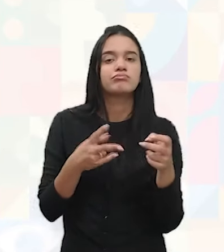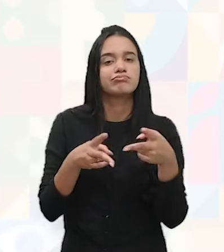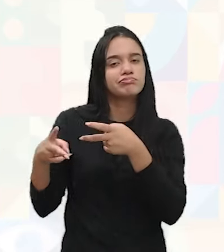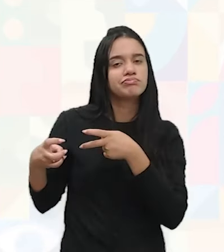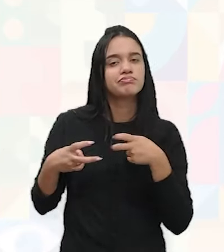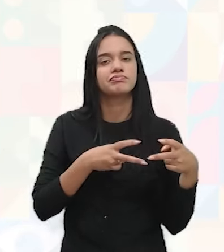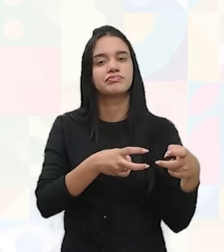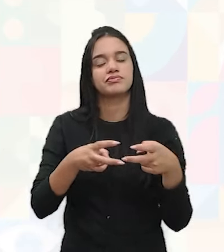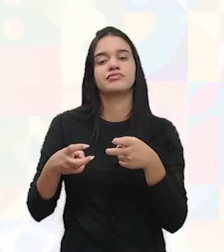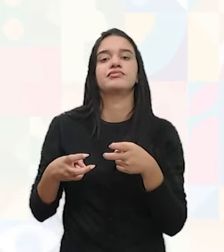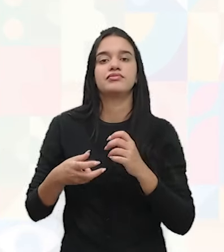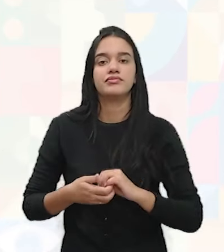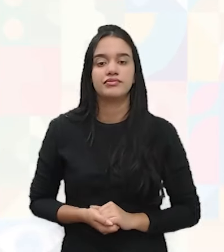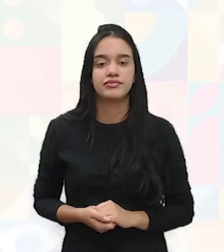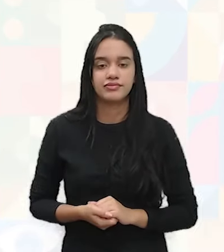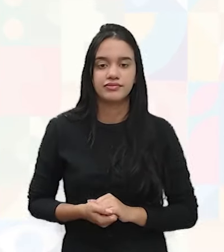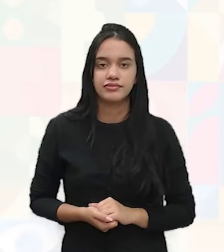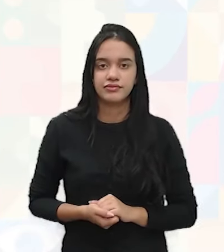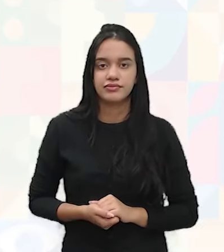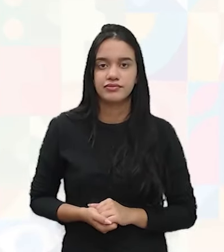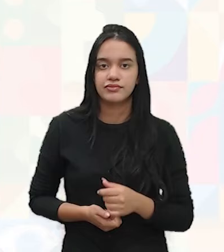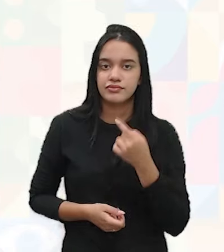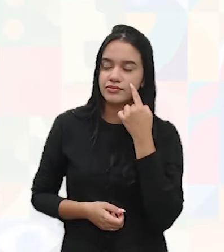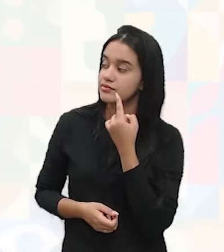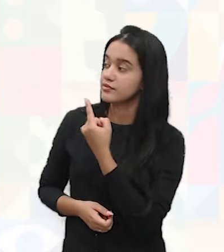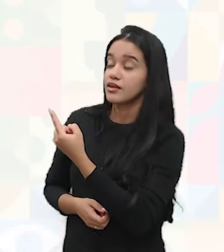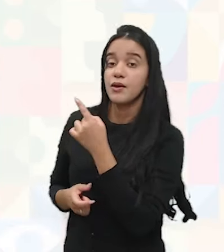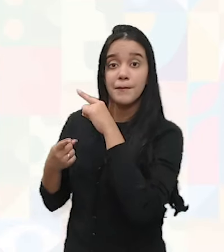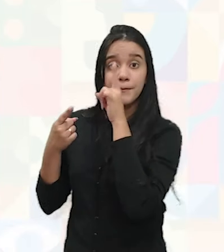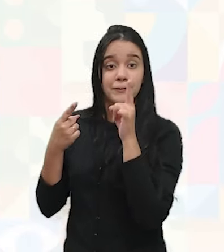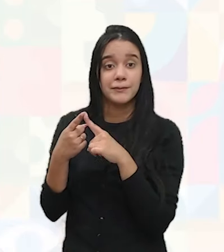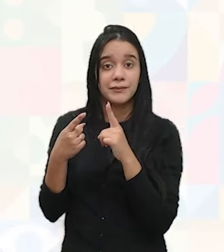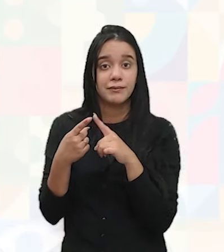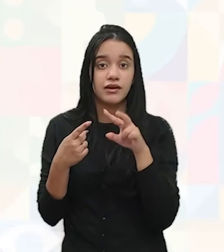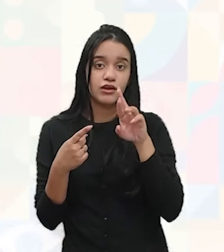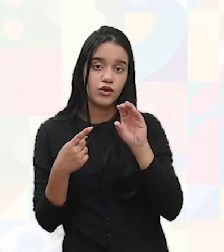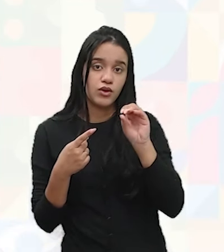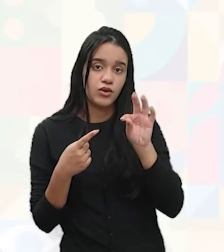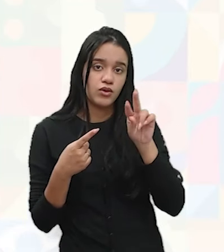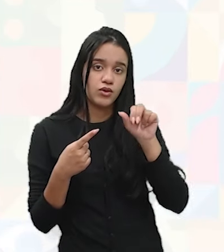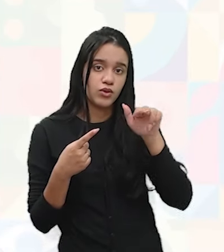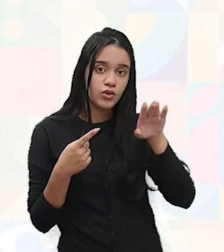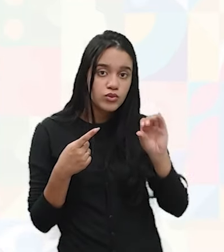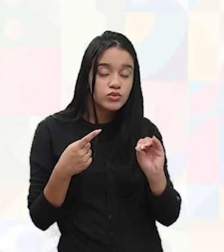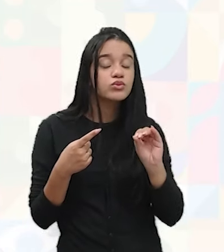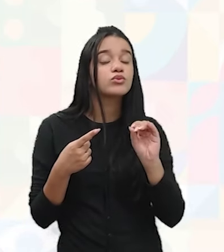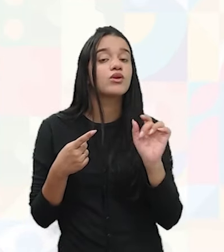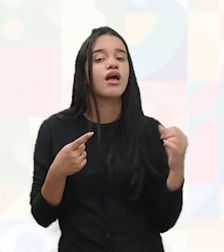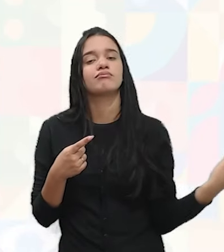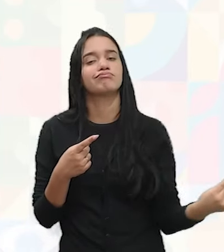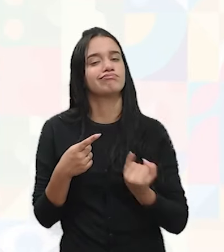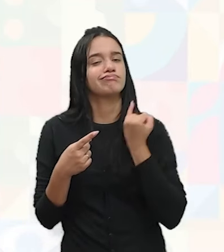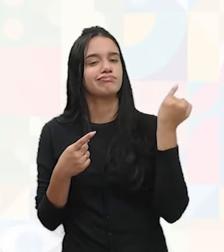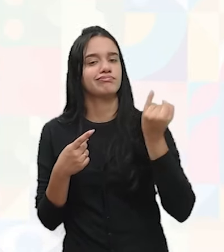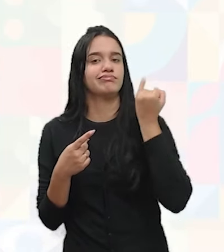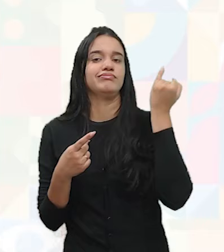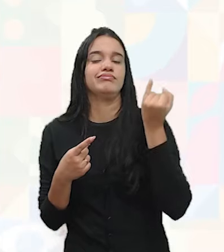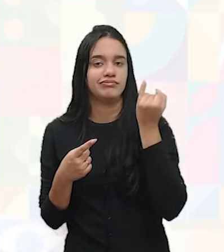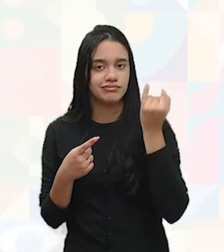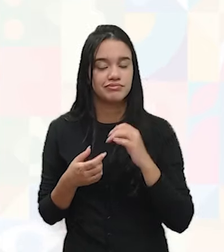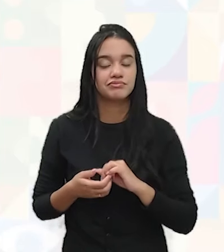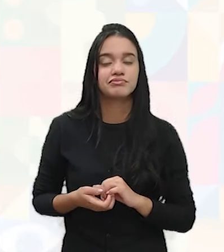uma inspeção de extintores tá primeiramente o rótulo o rótulo é muito importante tá o rótulo ele